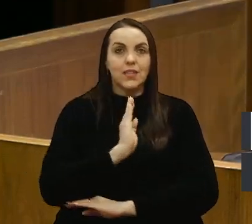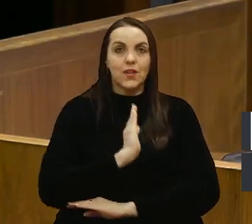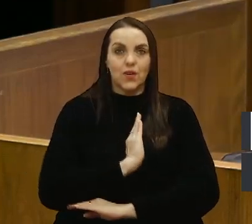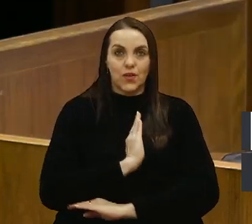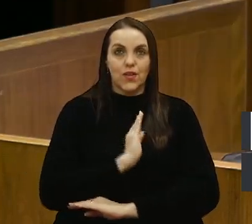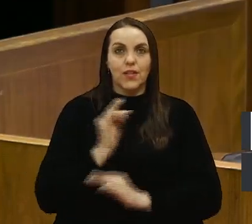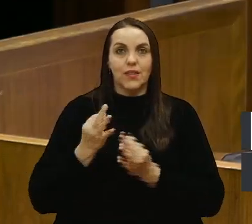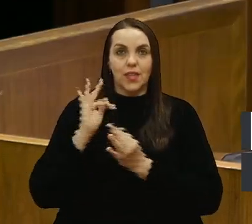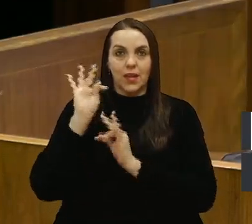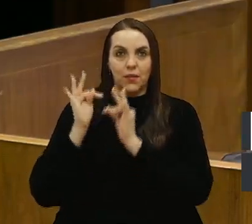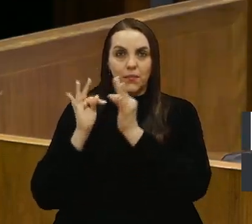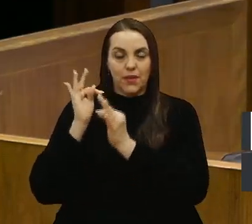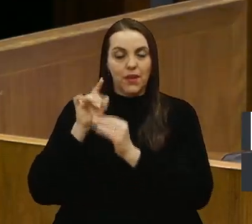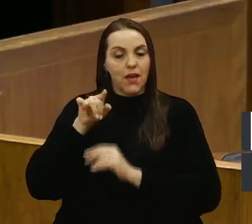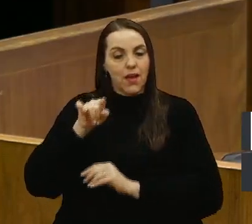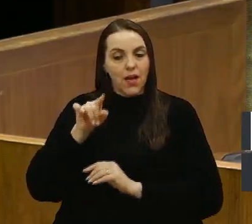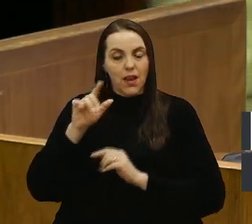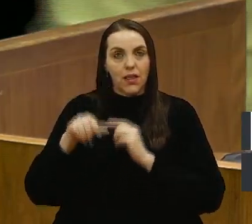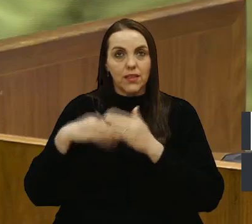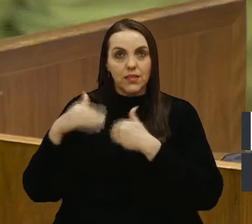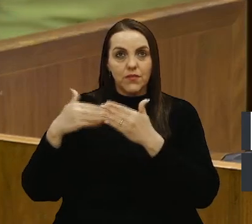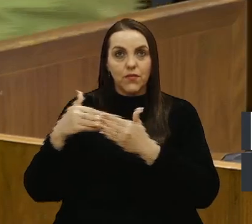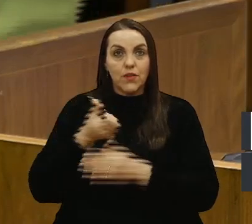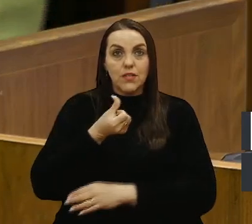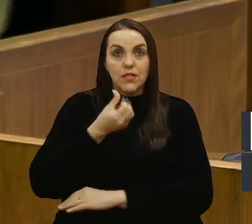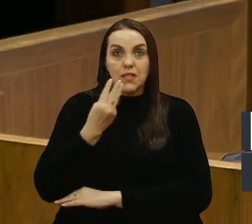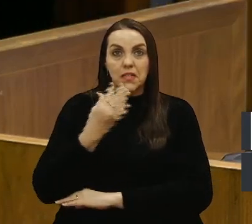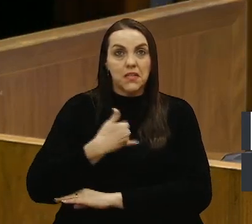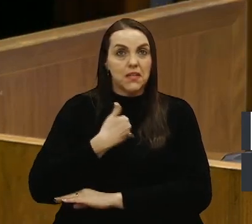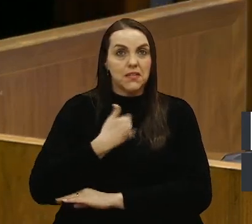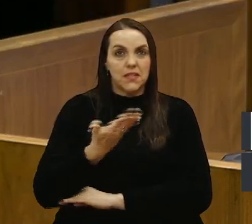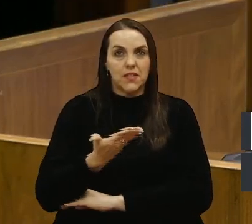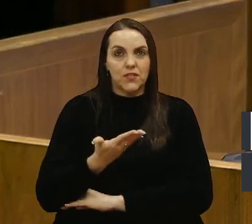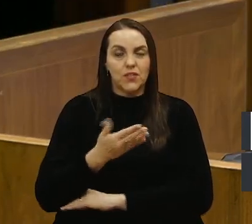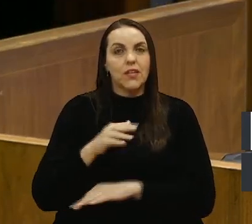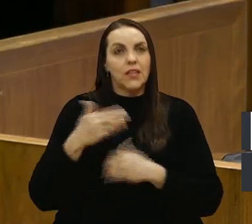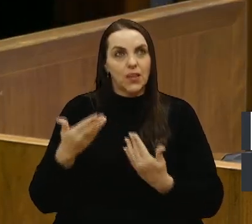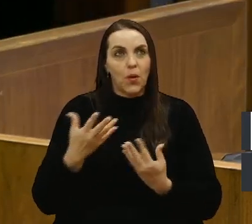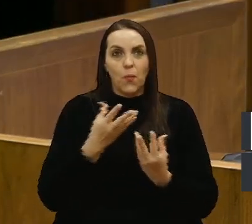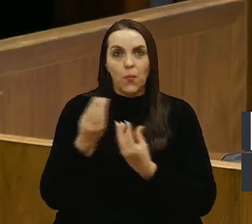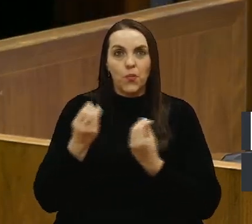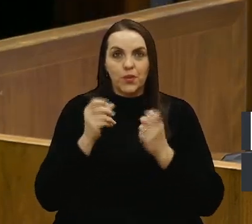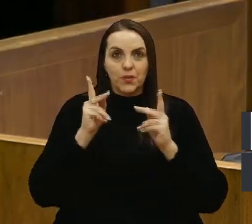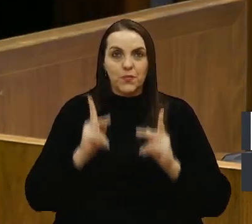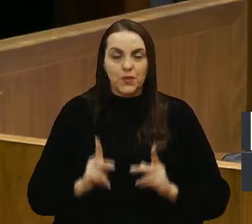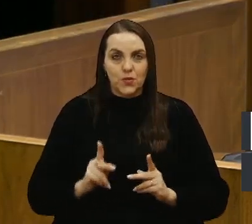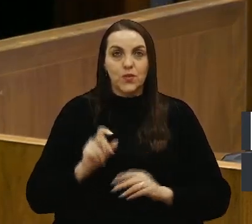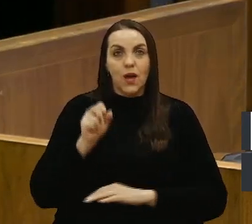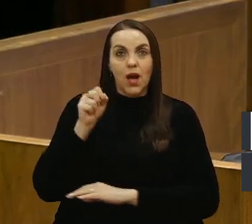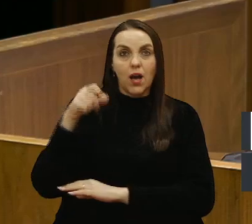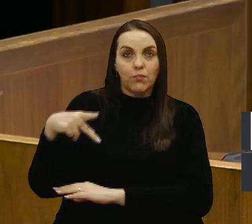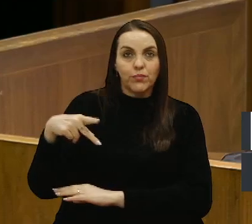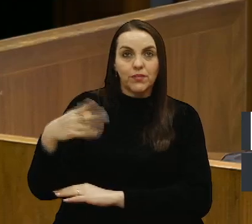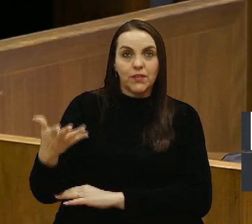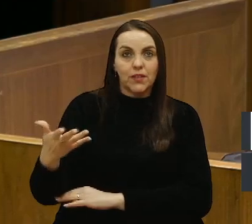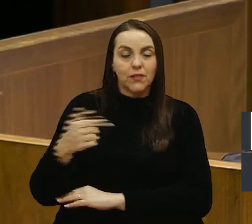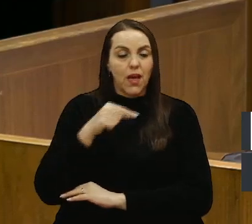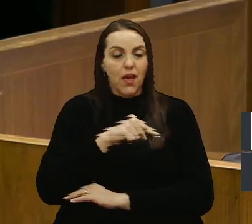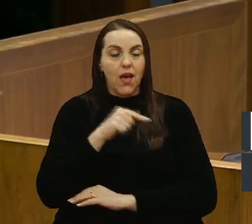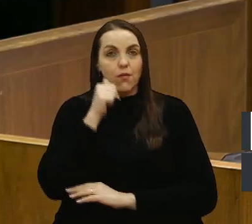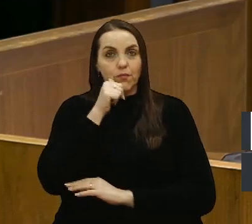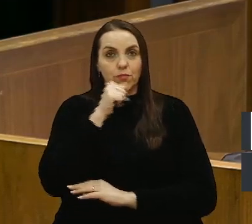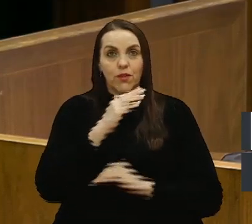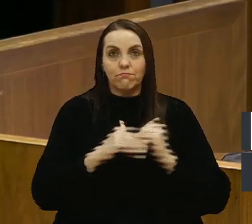Iogaterapia que ela desenvolveu somente aos 63 anos. Então, quando muitos vão para a aposentadoria, ela